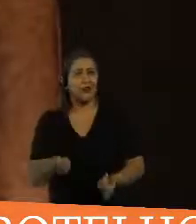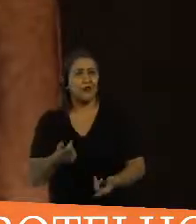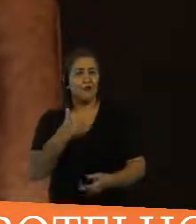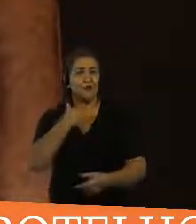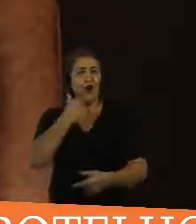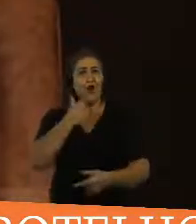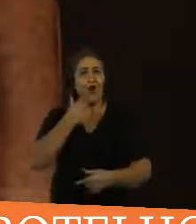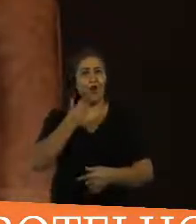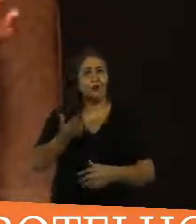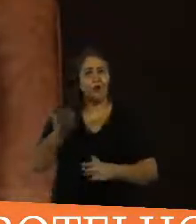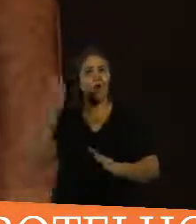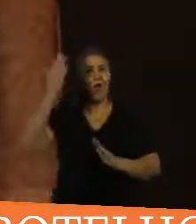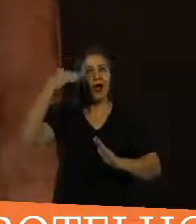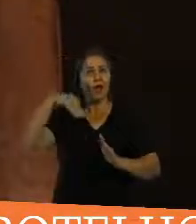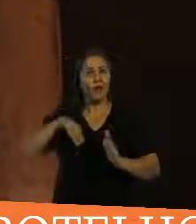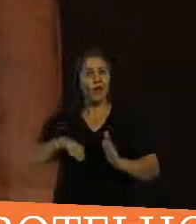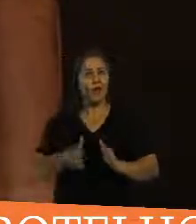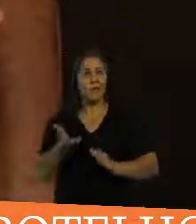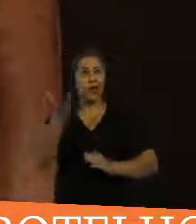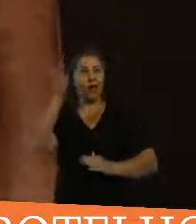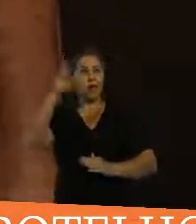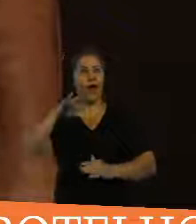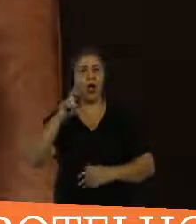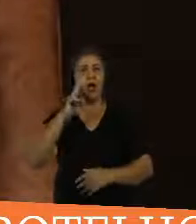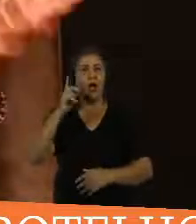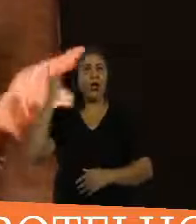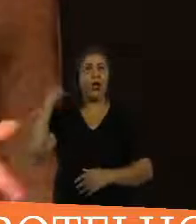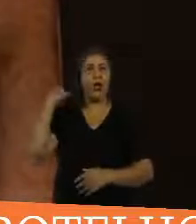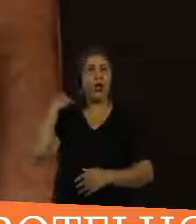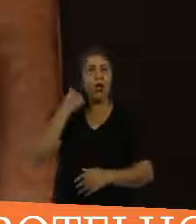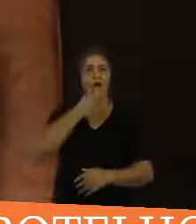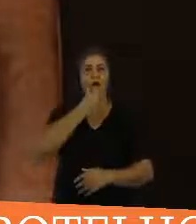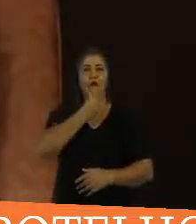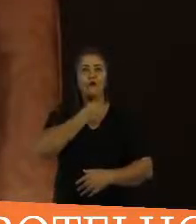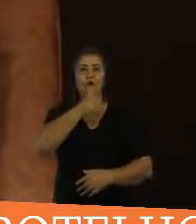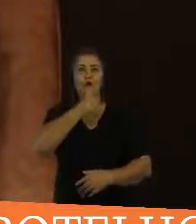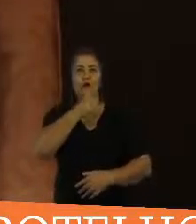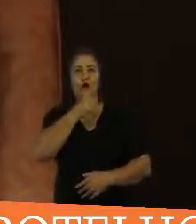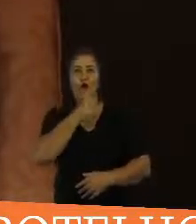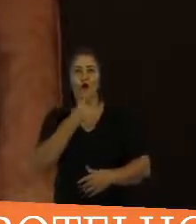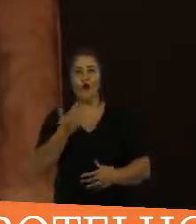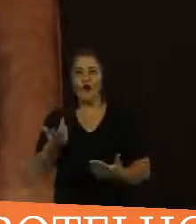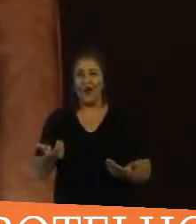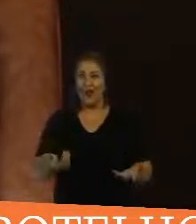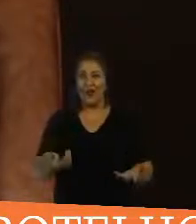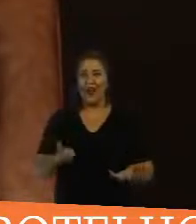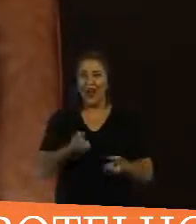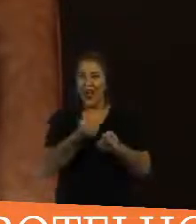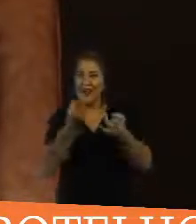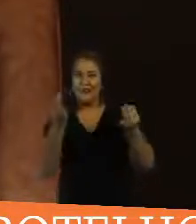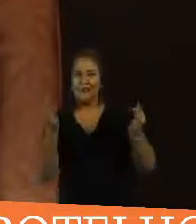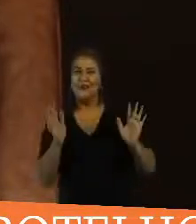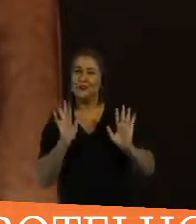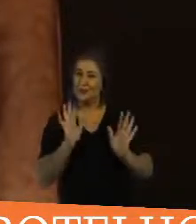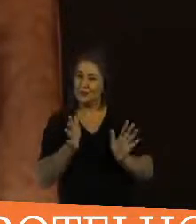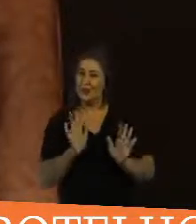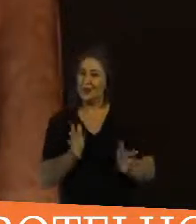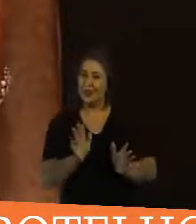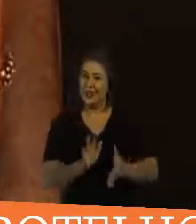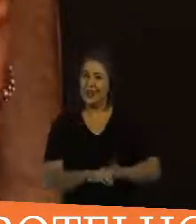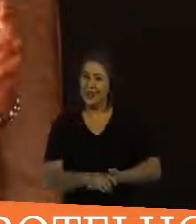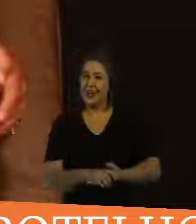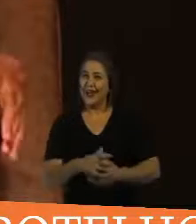vozes, eu nunca tinha ouvido isso. Eu me lembrei do meu avô, que gostava dessa música. Sim, sim. Né? Alguns até tiveram